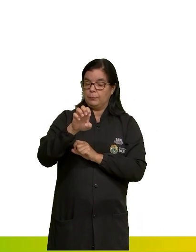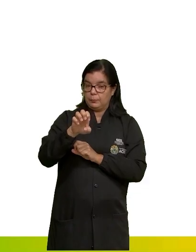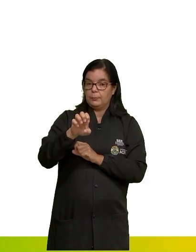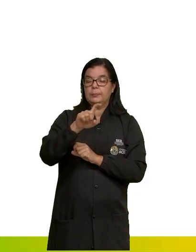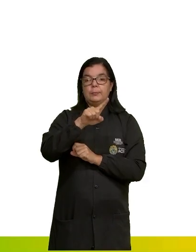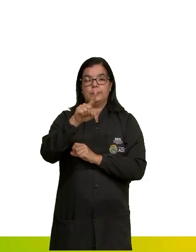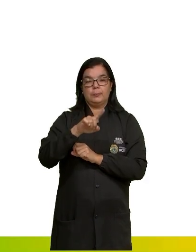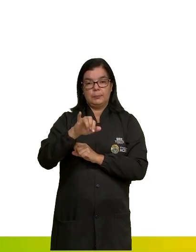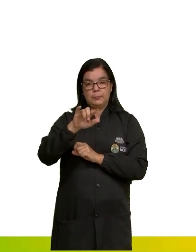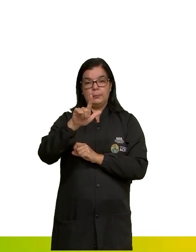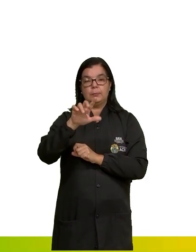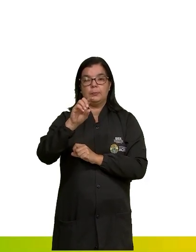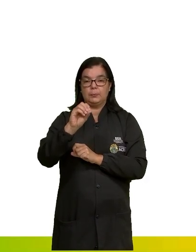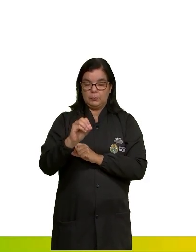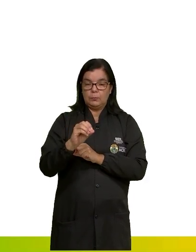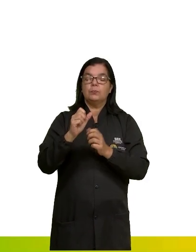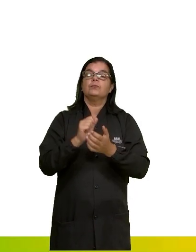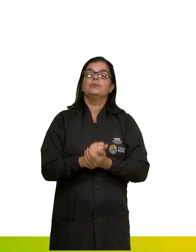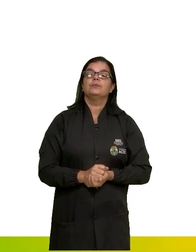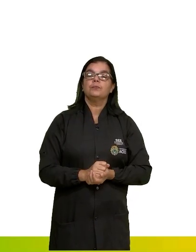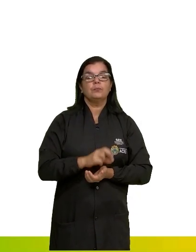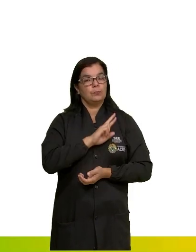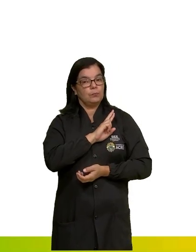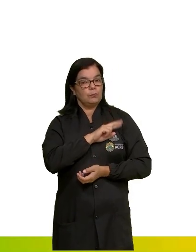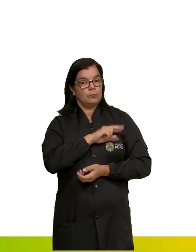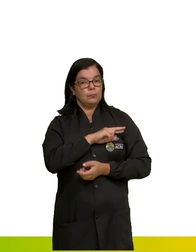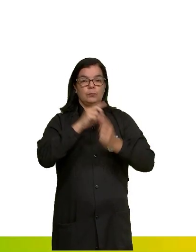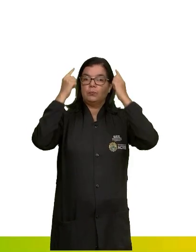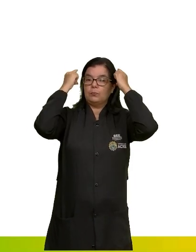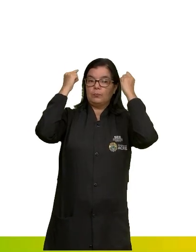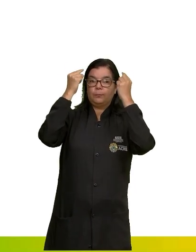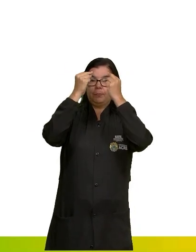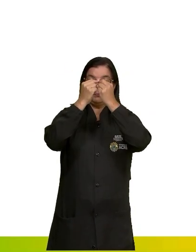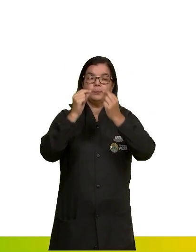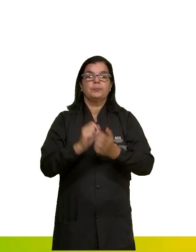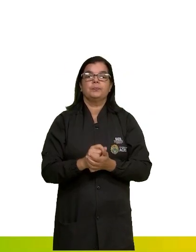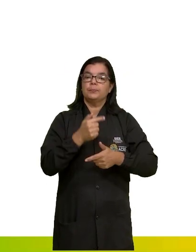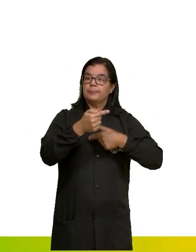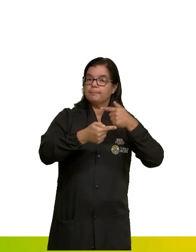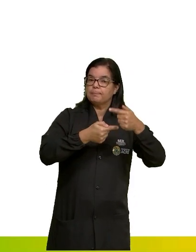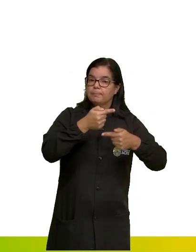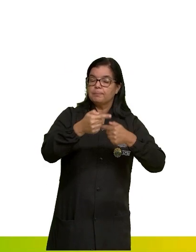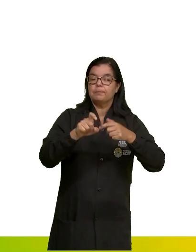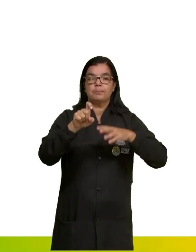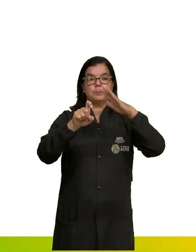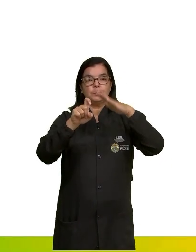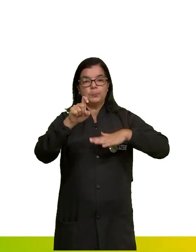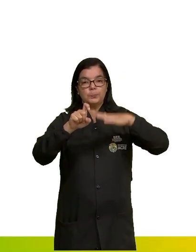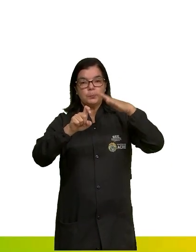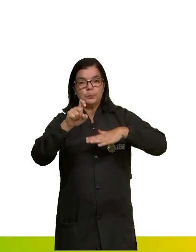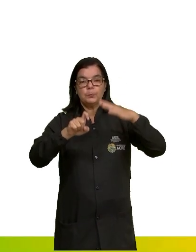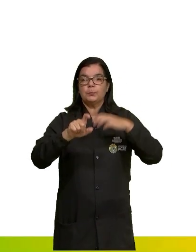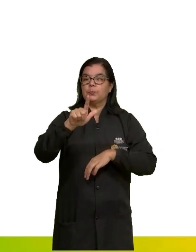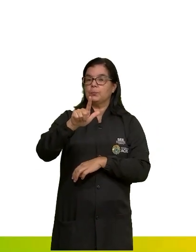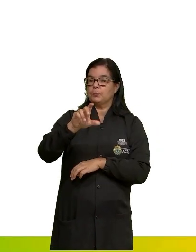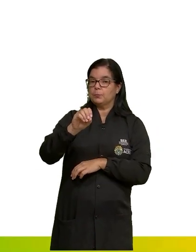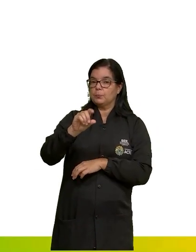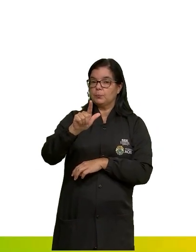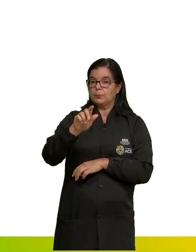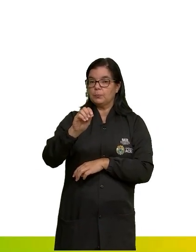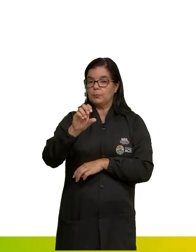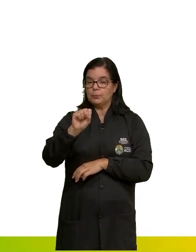dos romancistas gregos. Transição do mito ao logos, ou seja, transição do